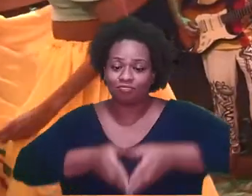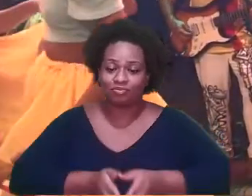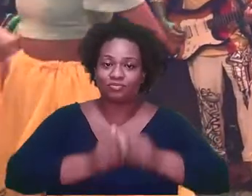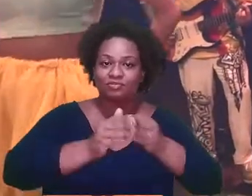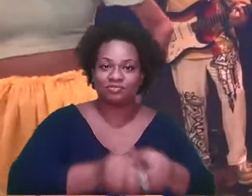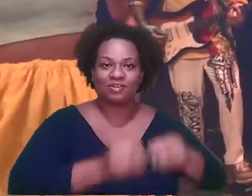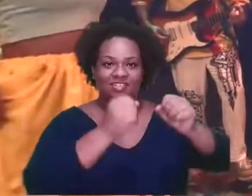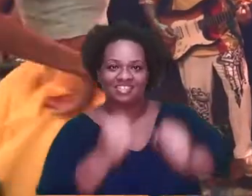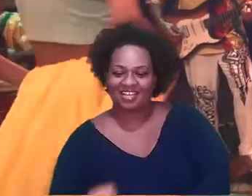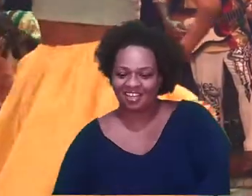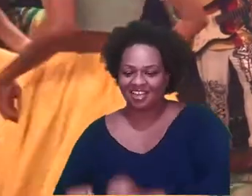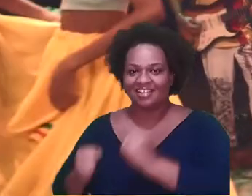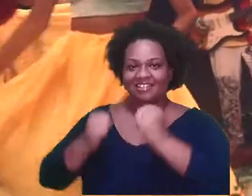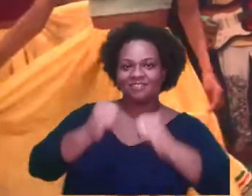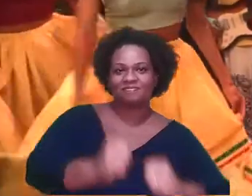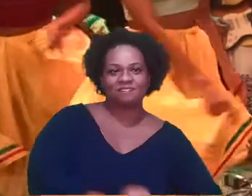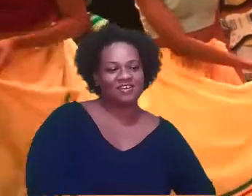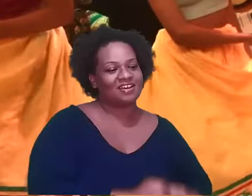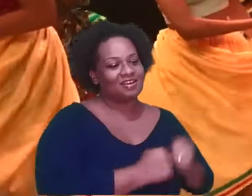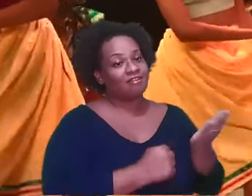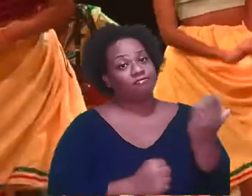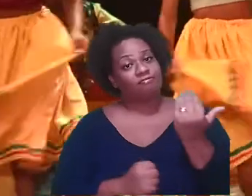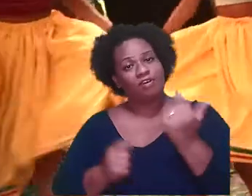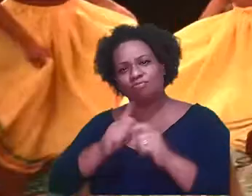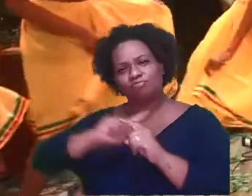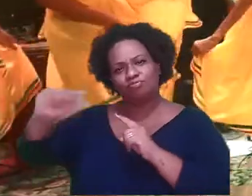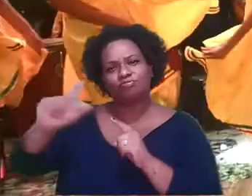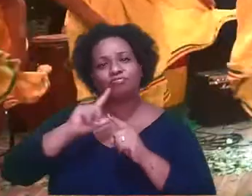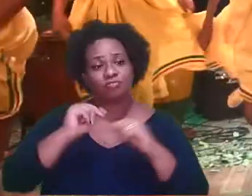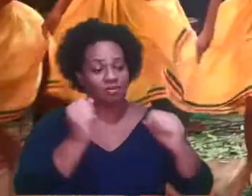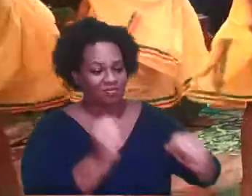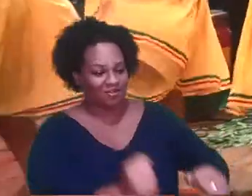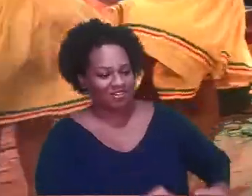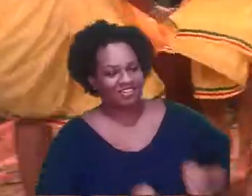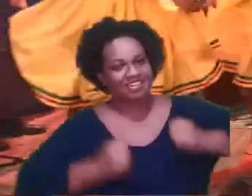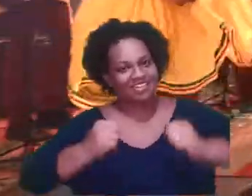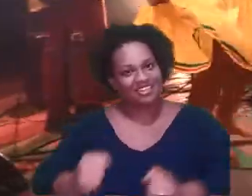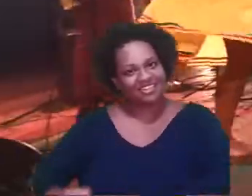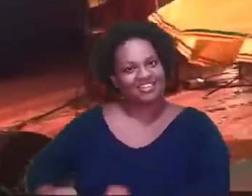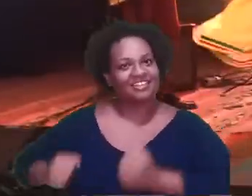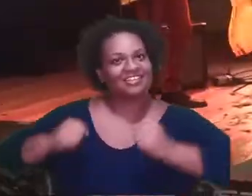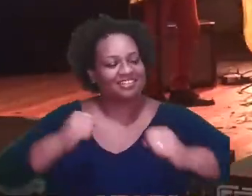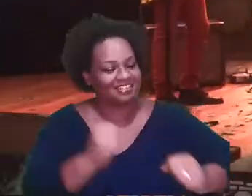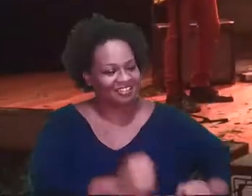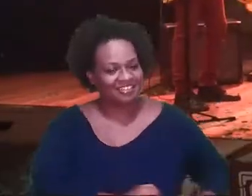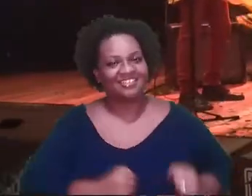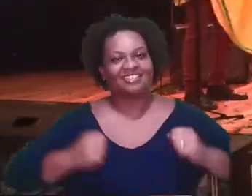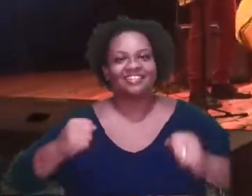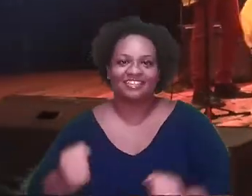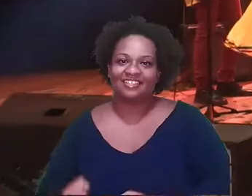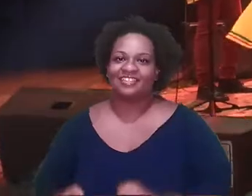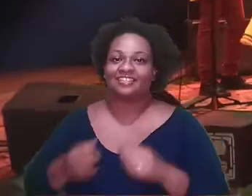Zé Reis, volta a jangada no mar. E vamos embora, Zé Reis, volta a jangada no mar.